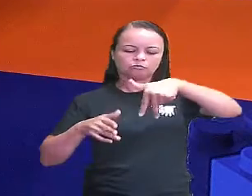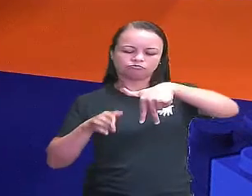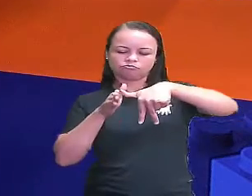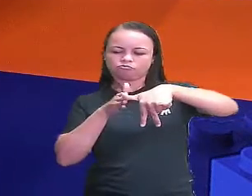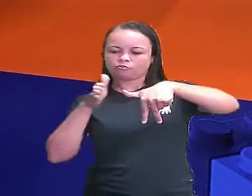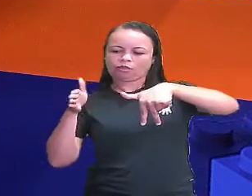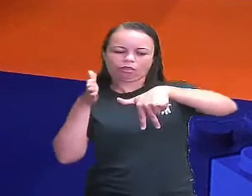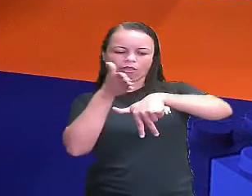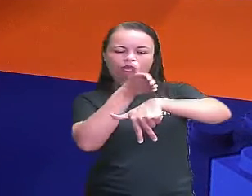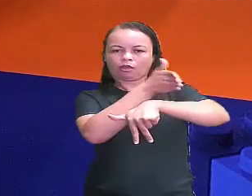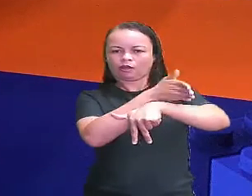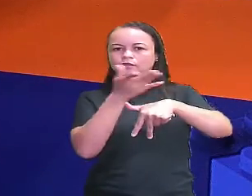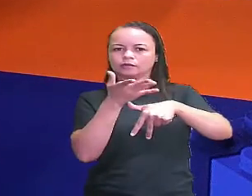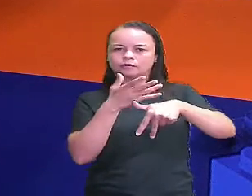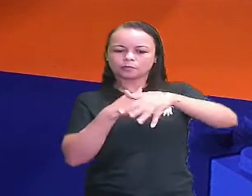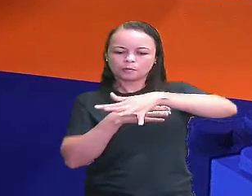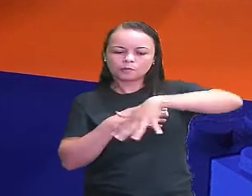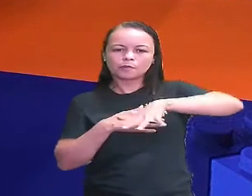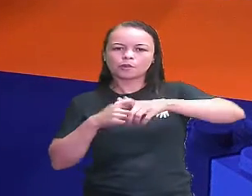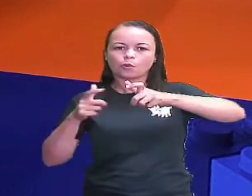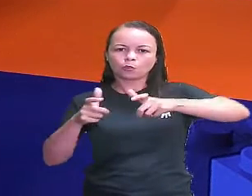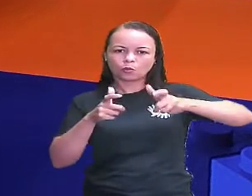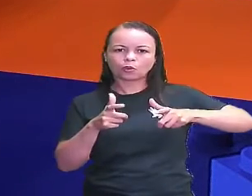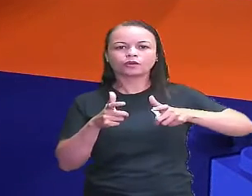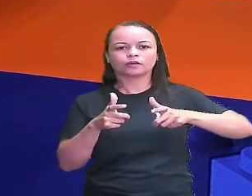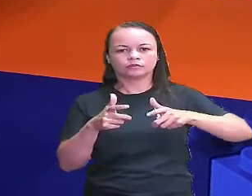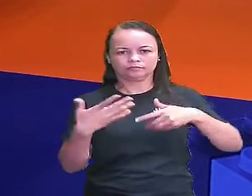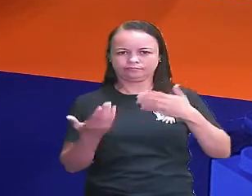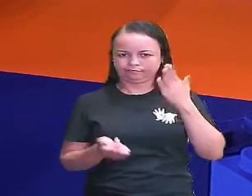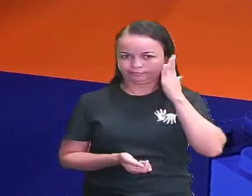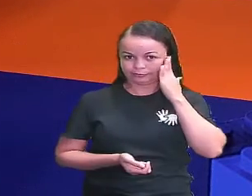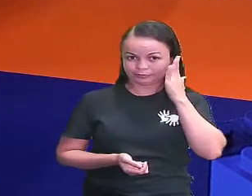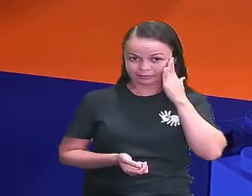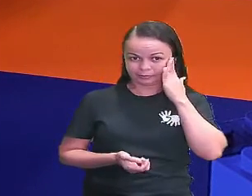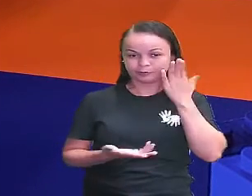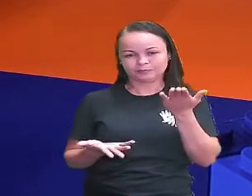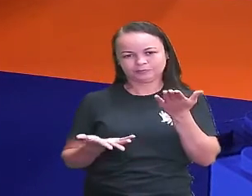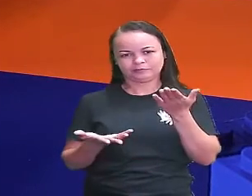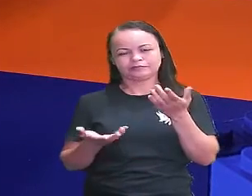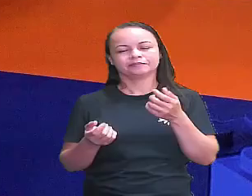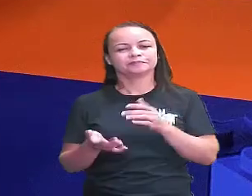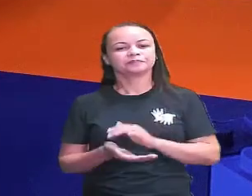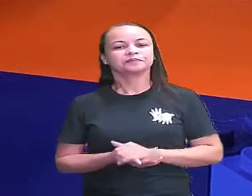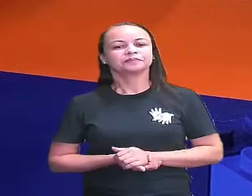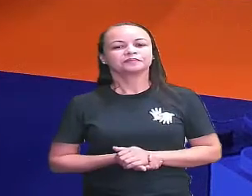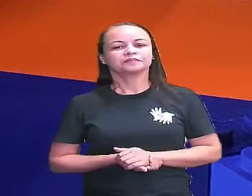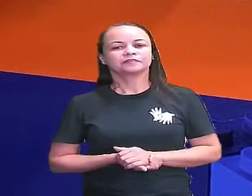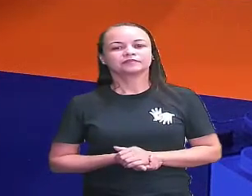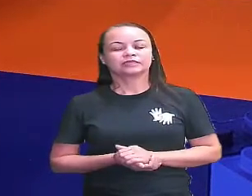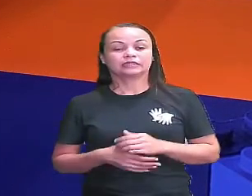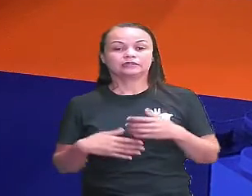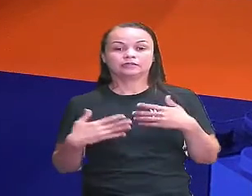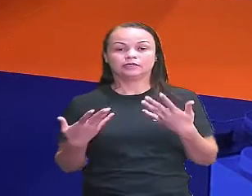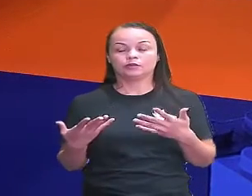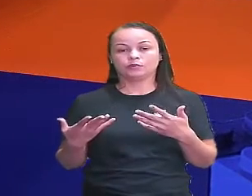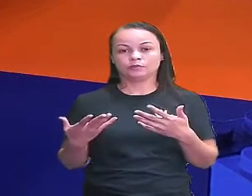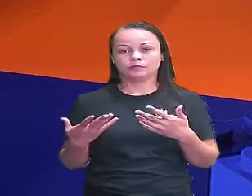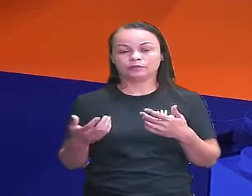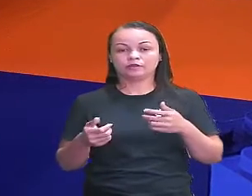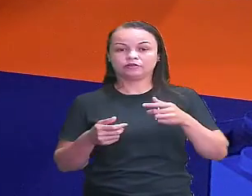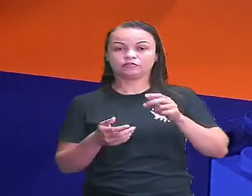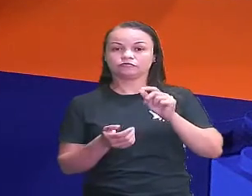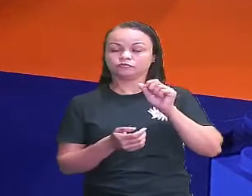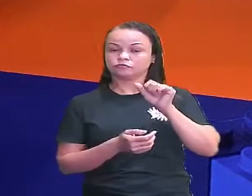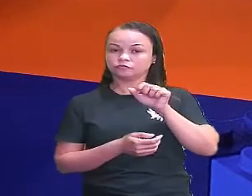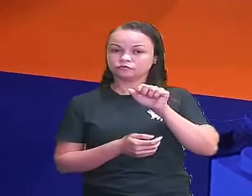minha paisagem. Entendeu agora? Pronto, é isso aí mesmo que eu quero dizer. Então, primeiro você se localiza.